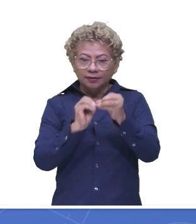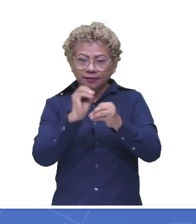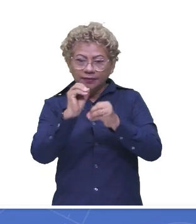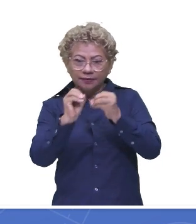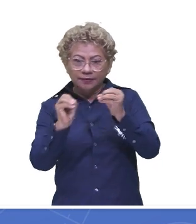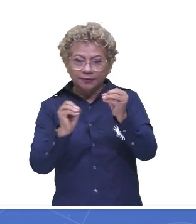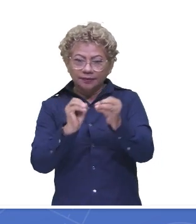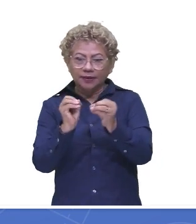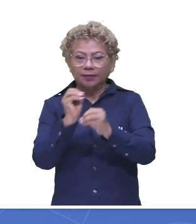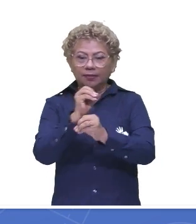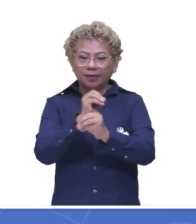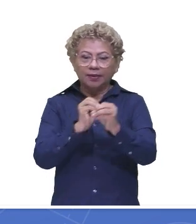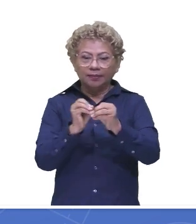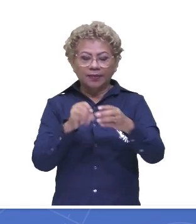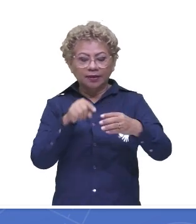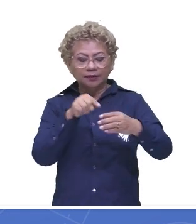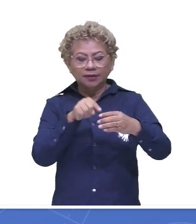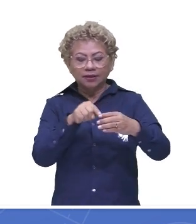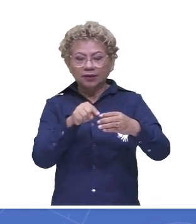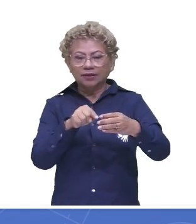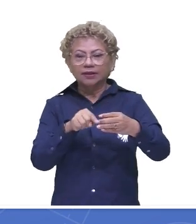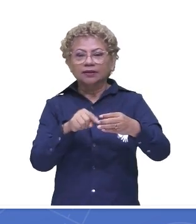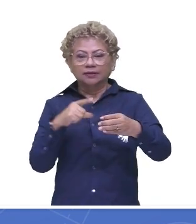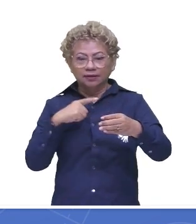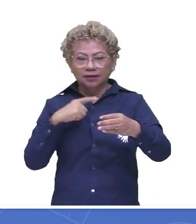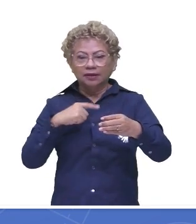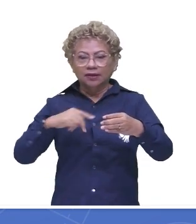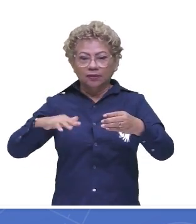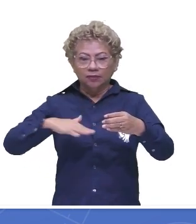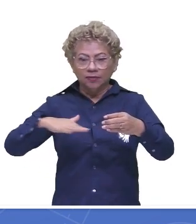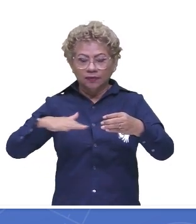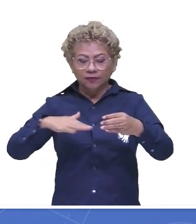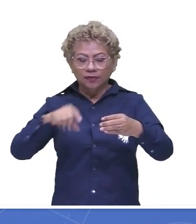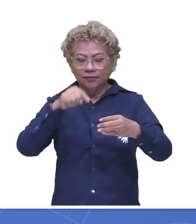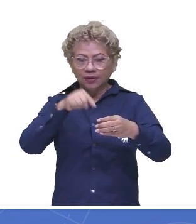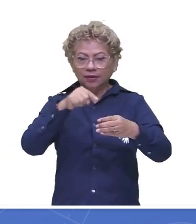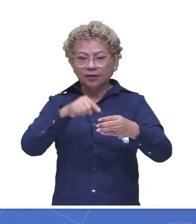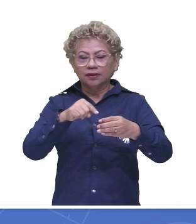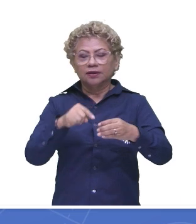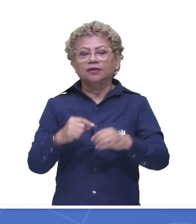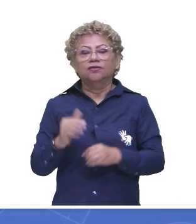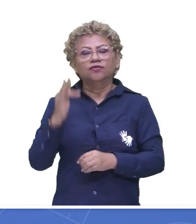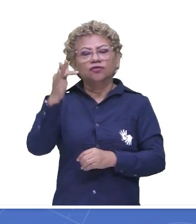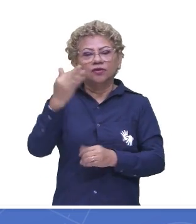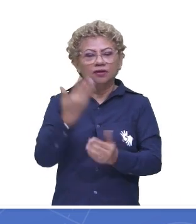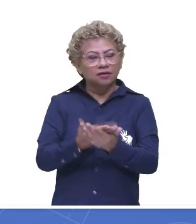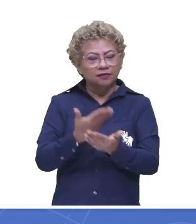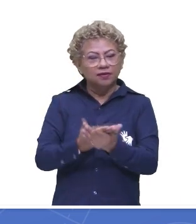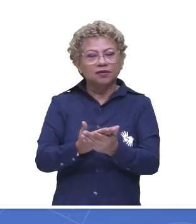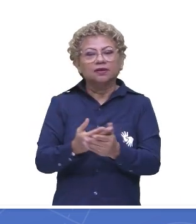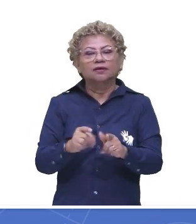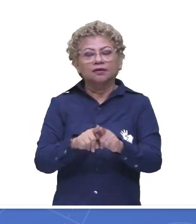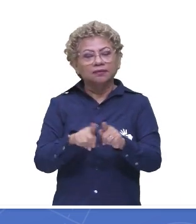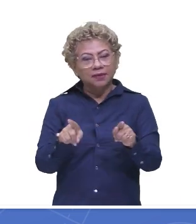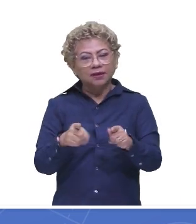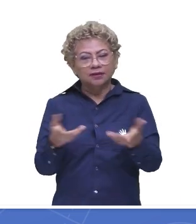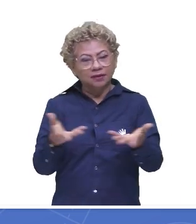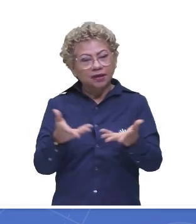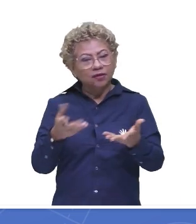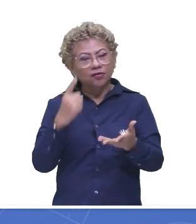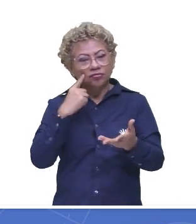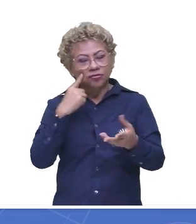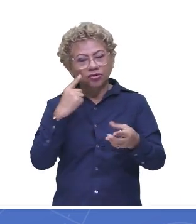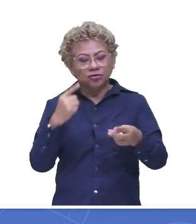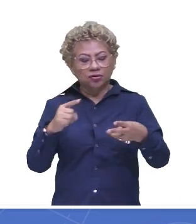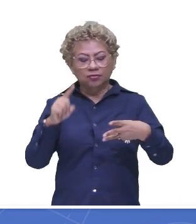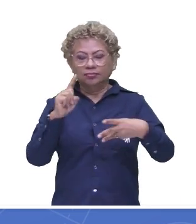certo? Elas realizam um movimento aí que nós vamos estudar no futuro como é que se comportam os gases. Então, quais são